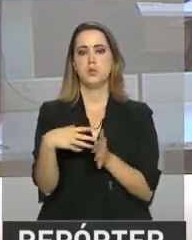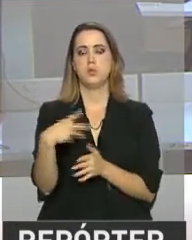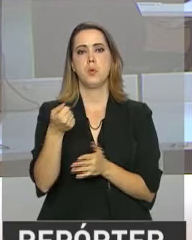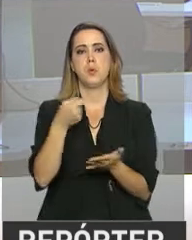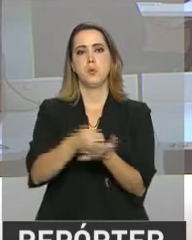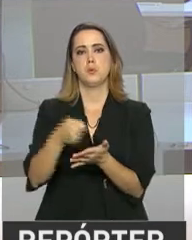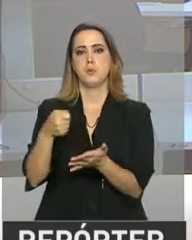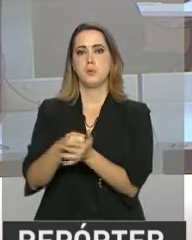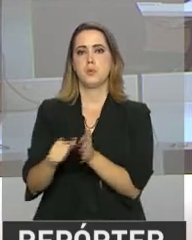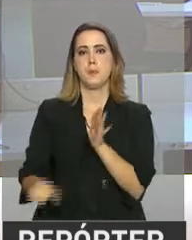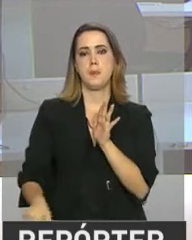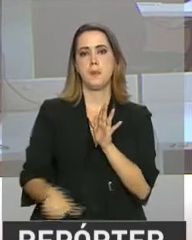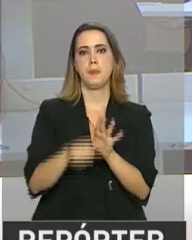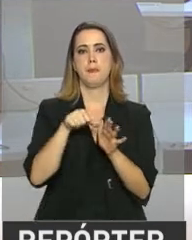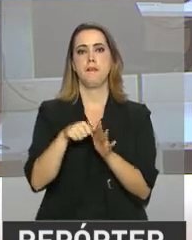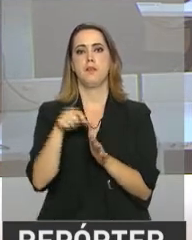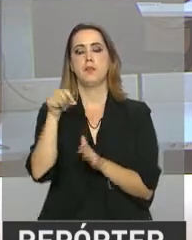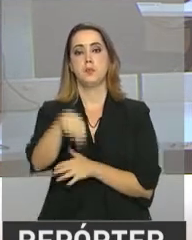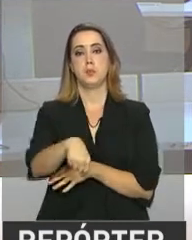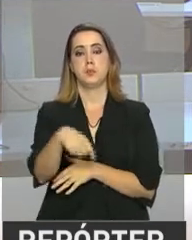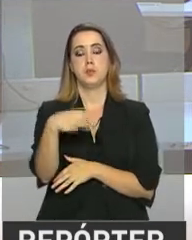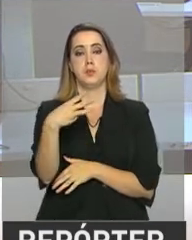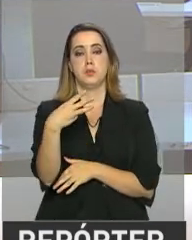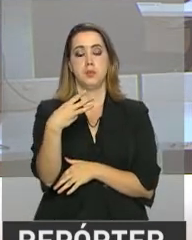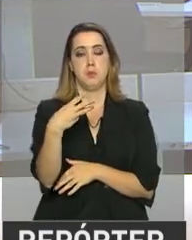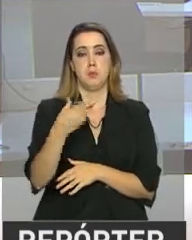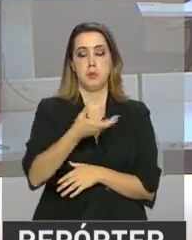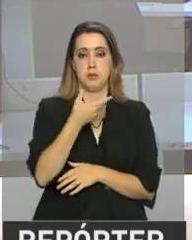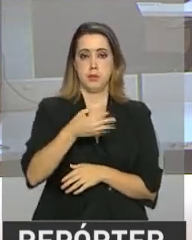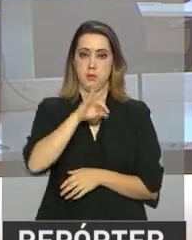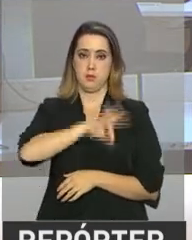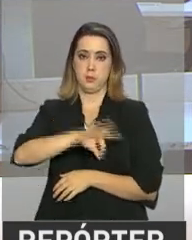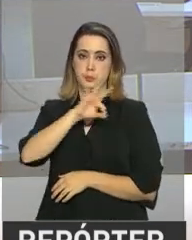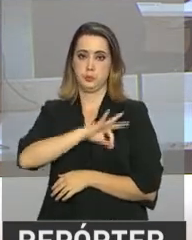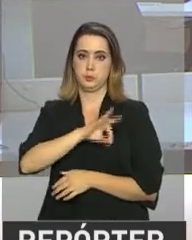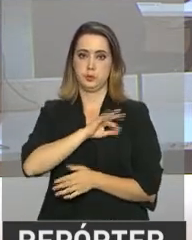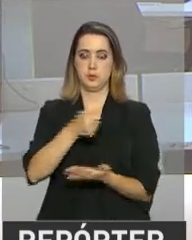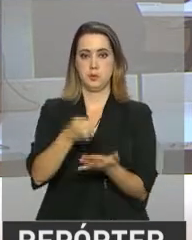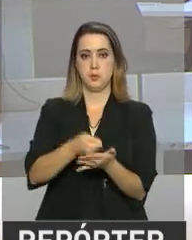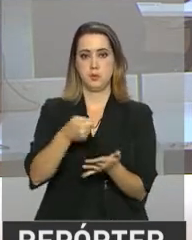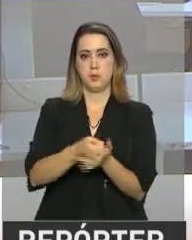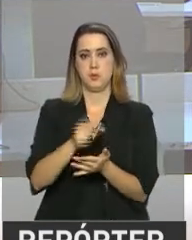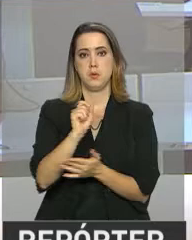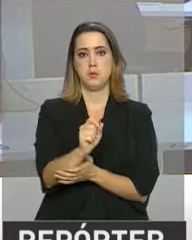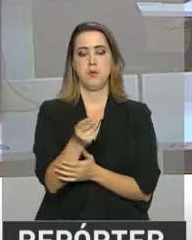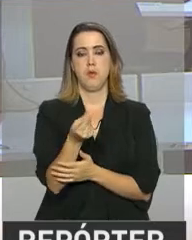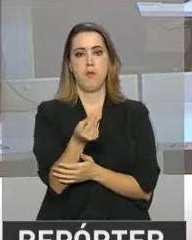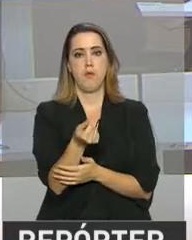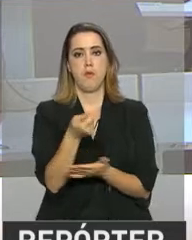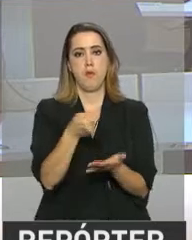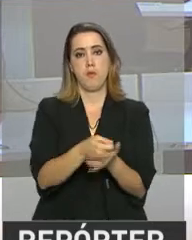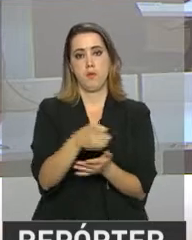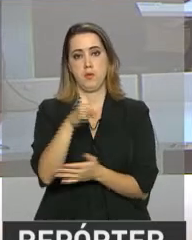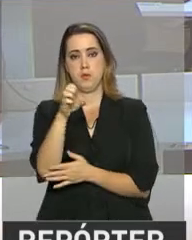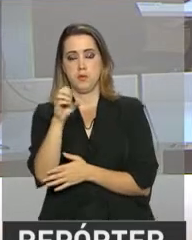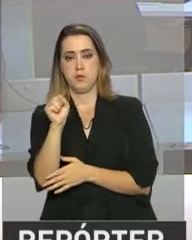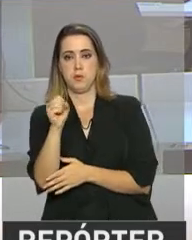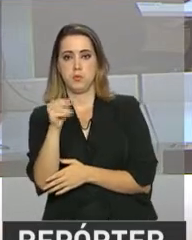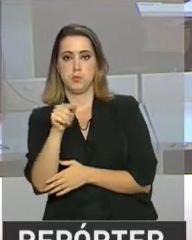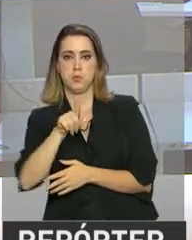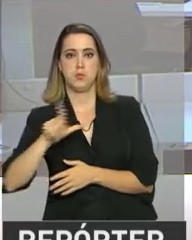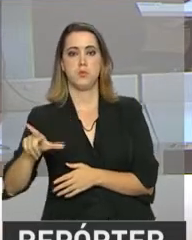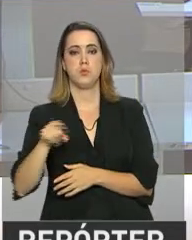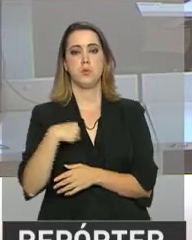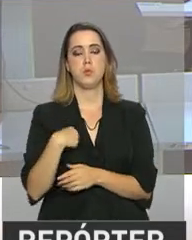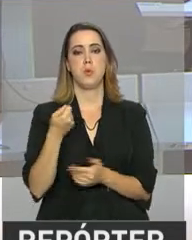do 13º salário dos empregados domésticos o empregador deve informar o valor da primeira parcela no e social e pagar a guia